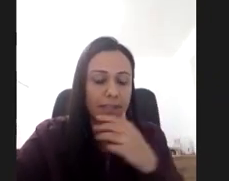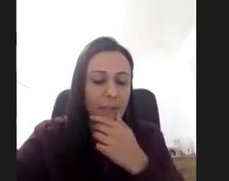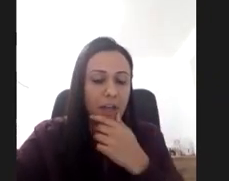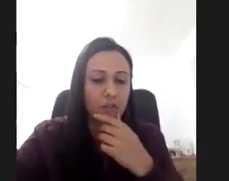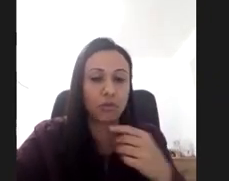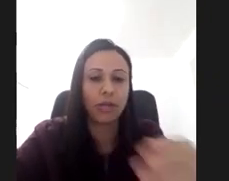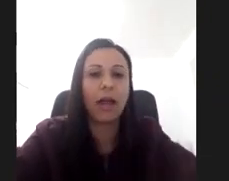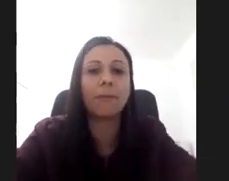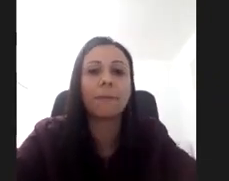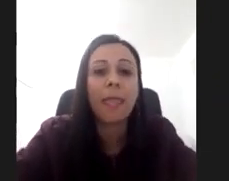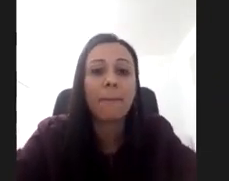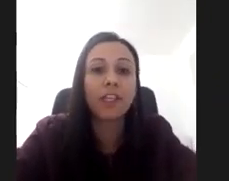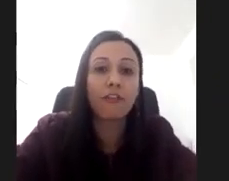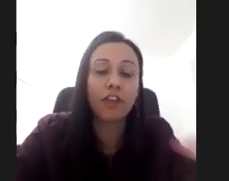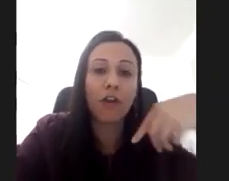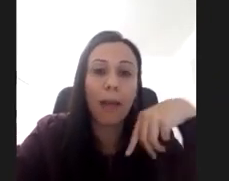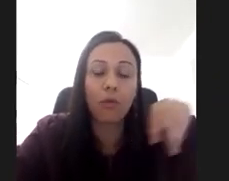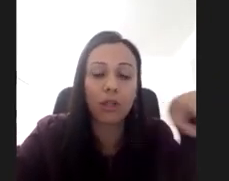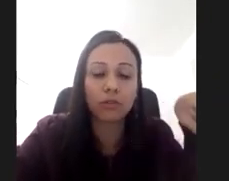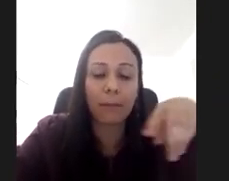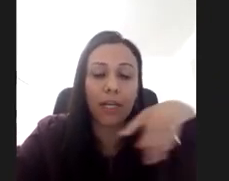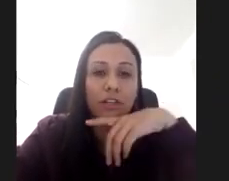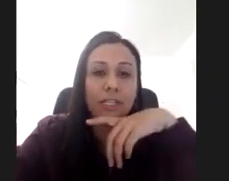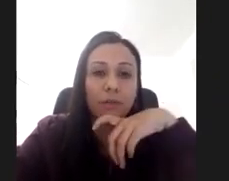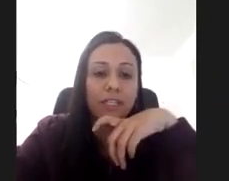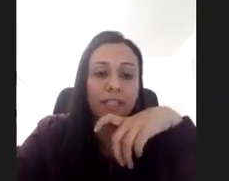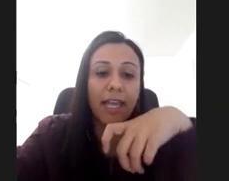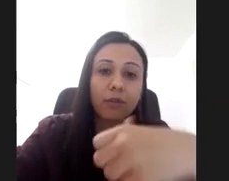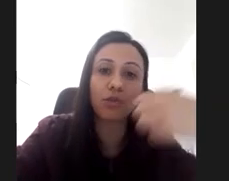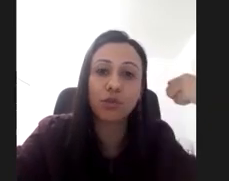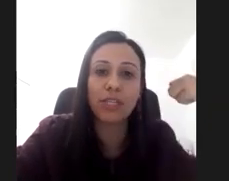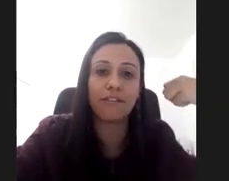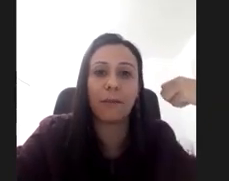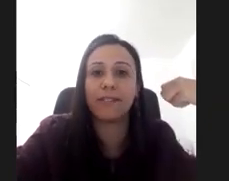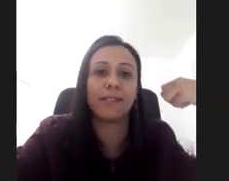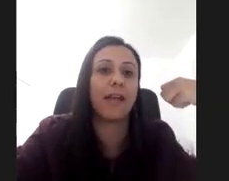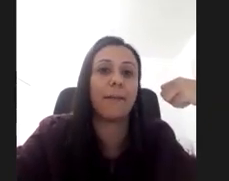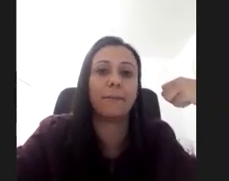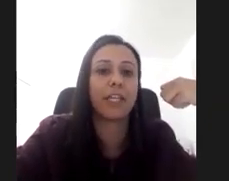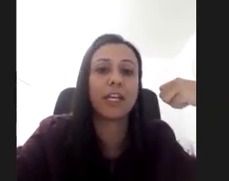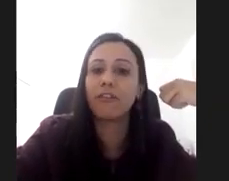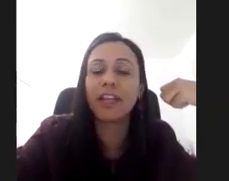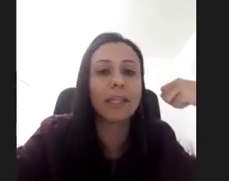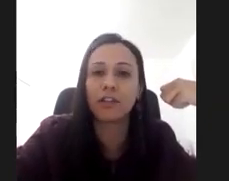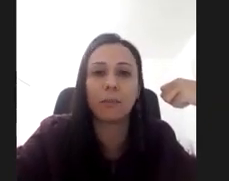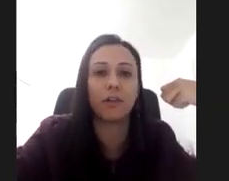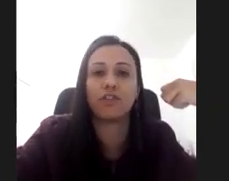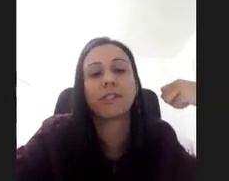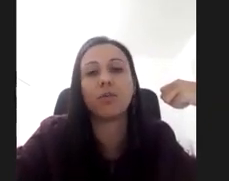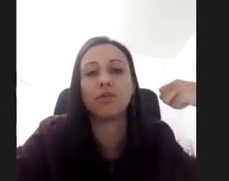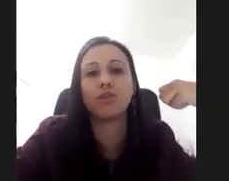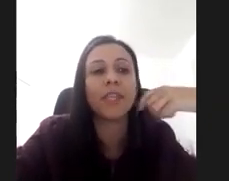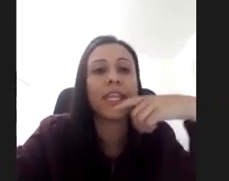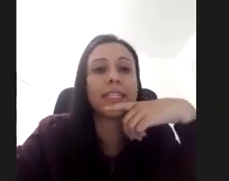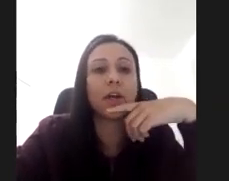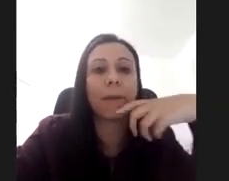mais macroestrutural, porque, ao fim e ao cabo, quando o trabalhador se aposenta, é do SUS que ele vai precisar, porque ele não vai ter mais o plano de